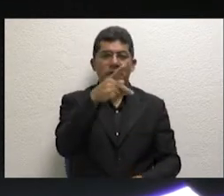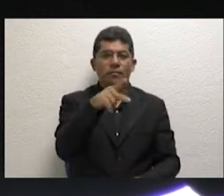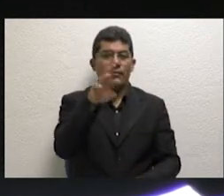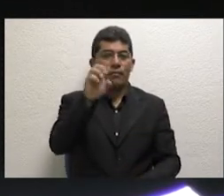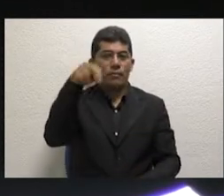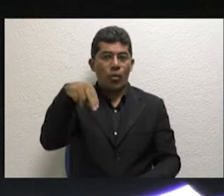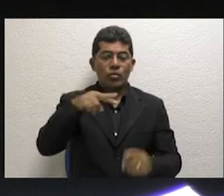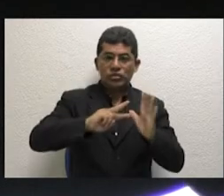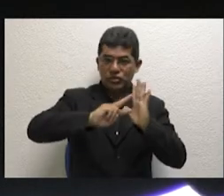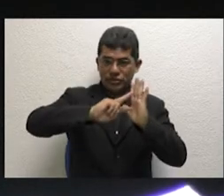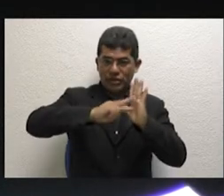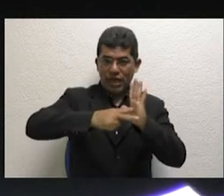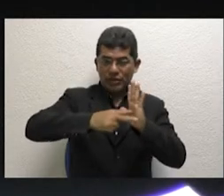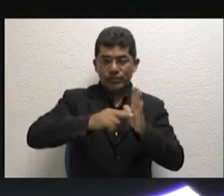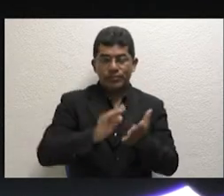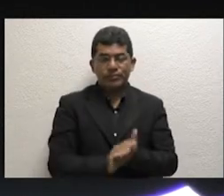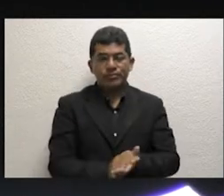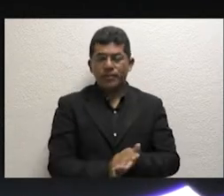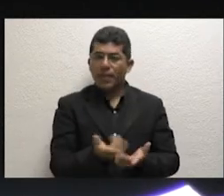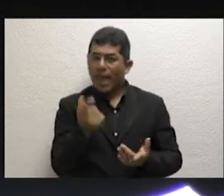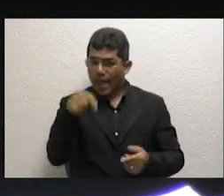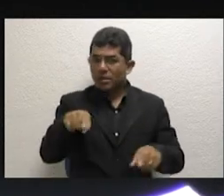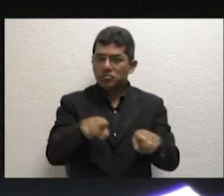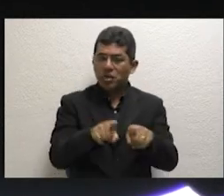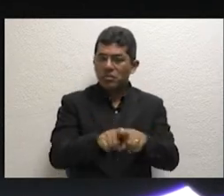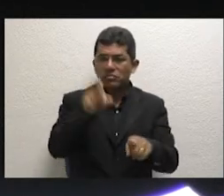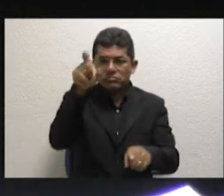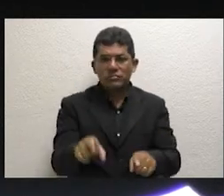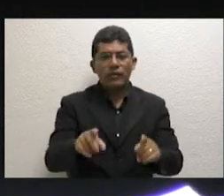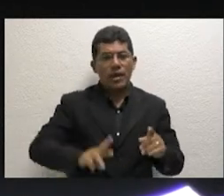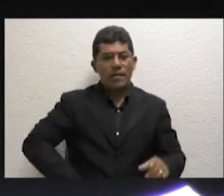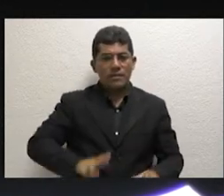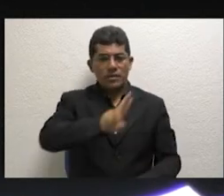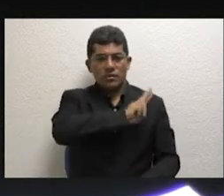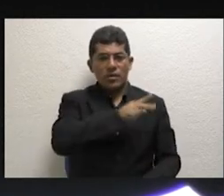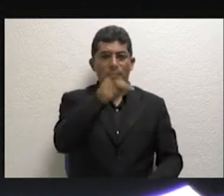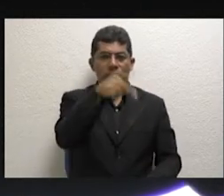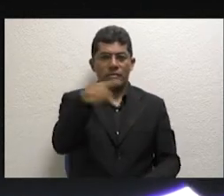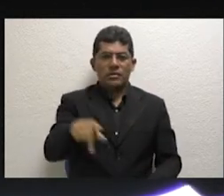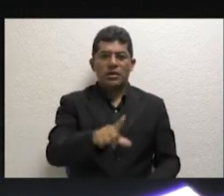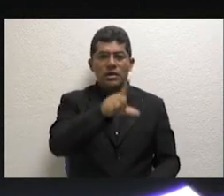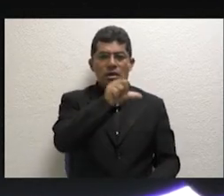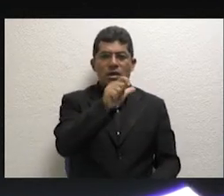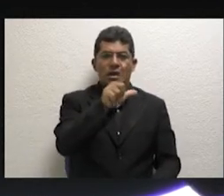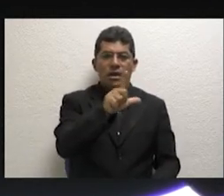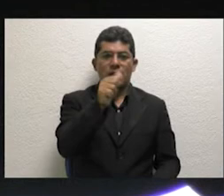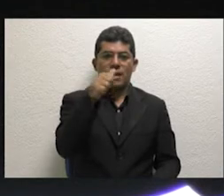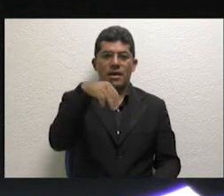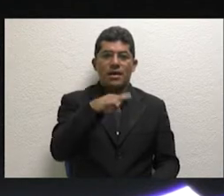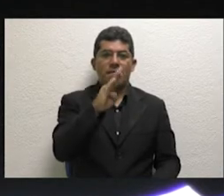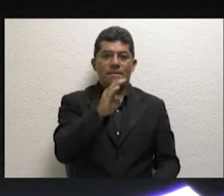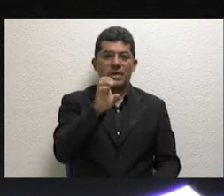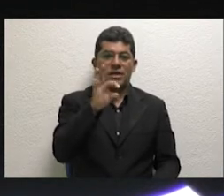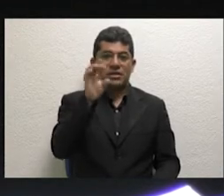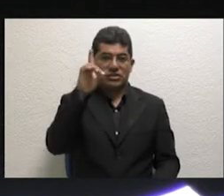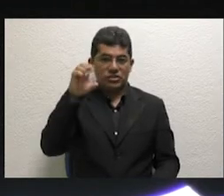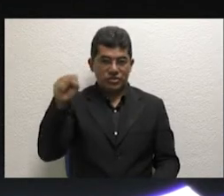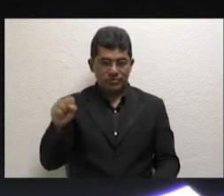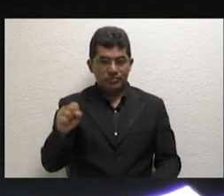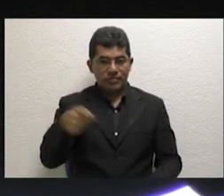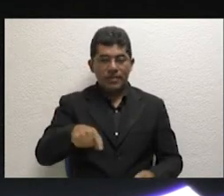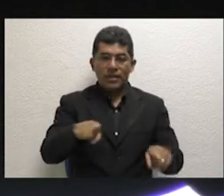que foi também representado pelo professor Lambert e também ao Sintian